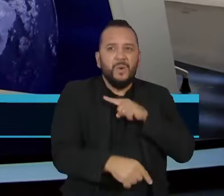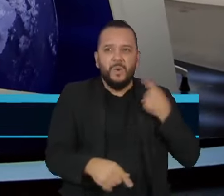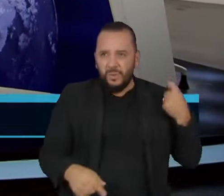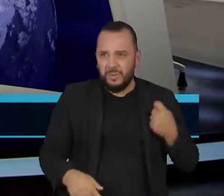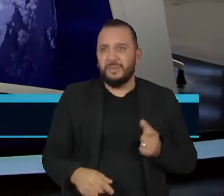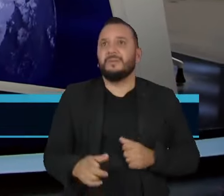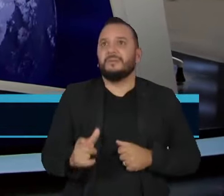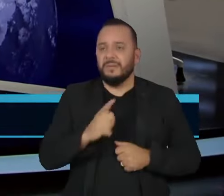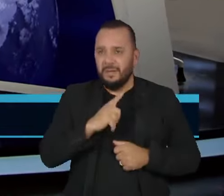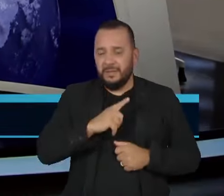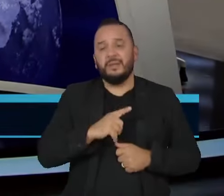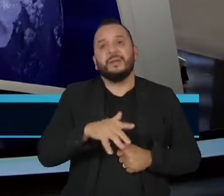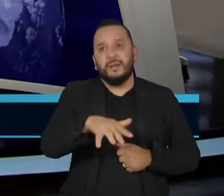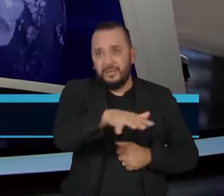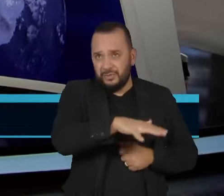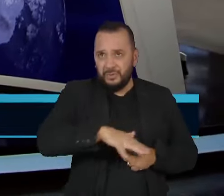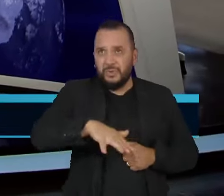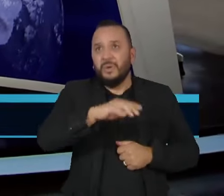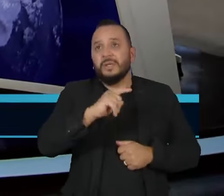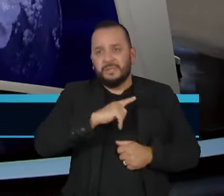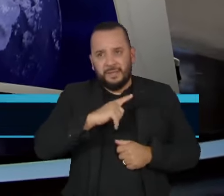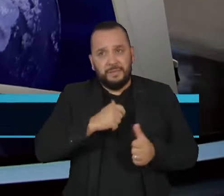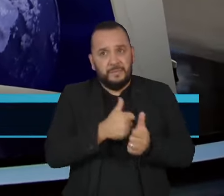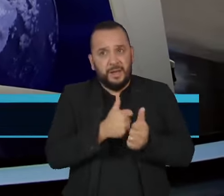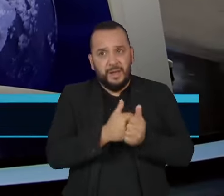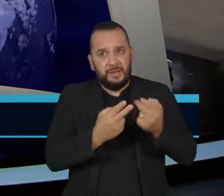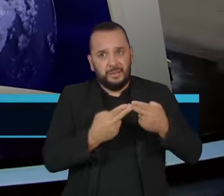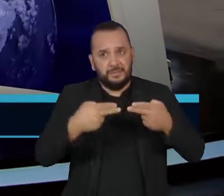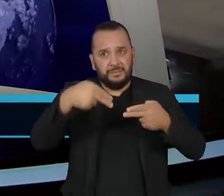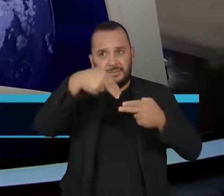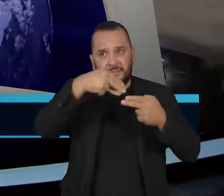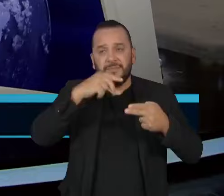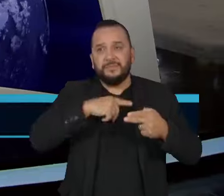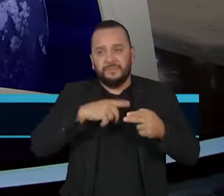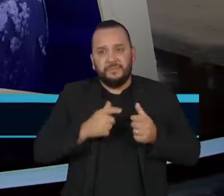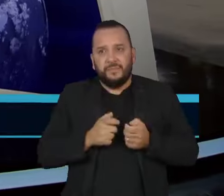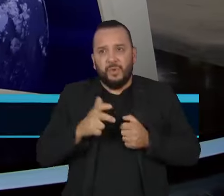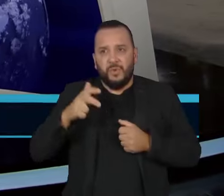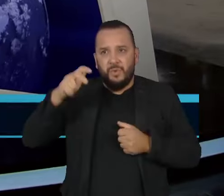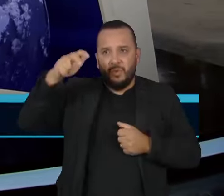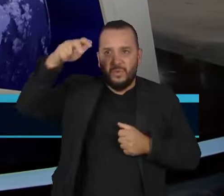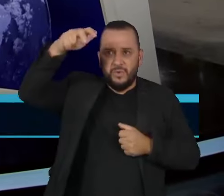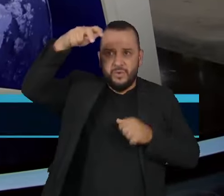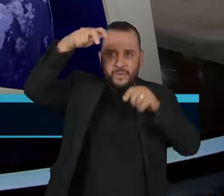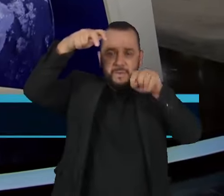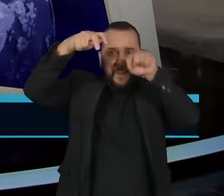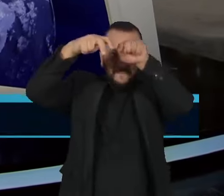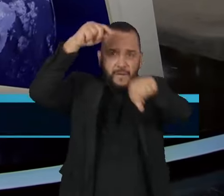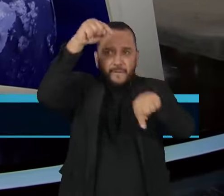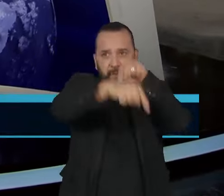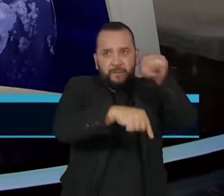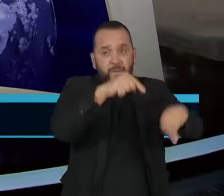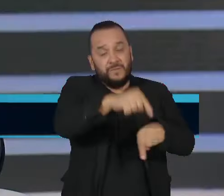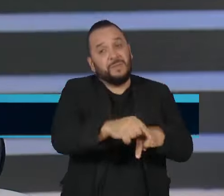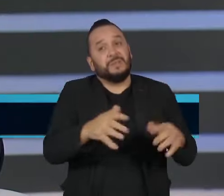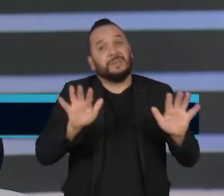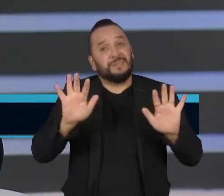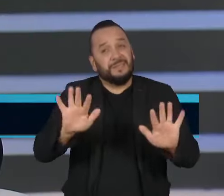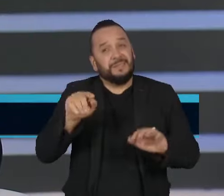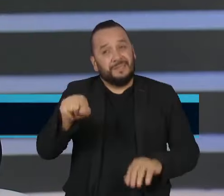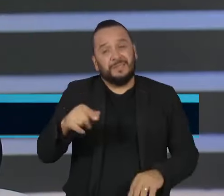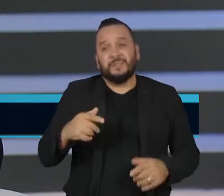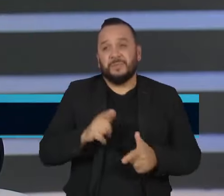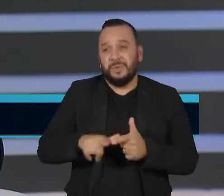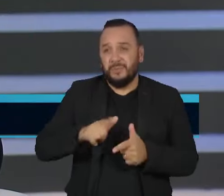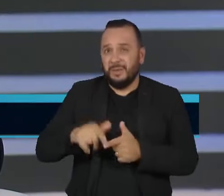tem regiões que auxiliam os atômicos, que os drones ucranianos atingiram agora dias atrás. Isso pode gerar uma situação muito